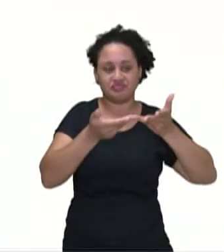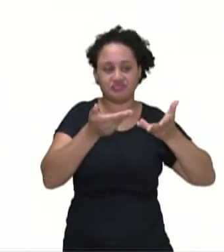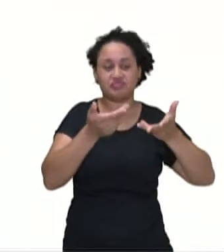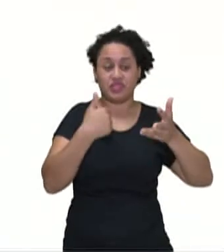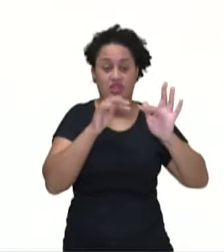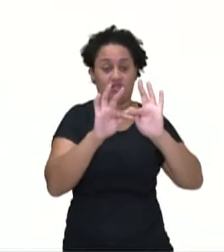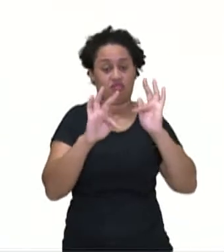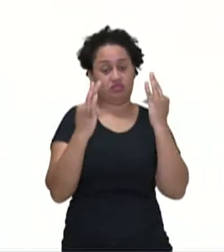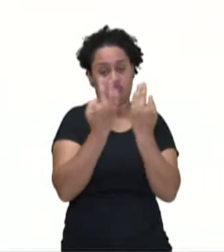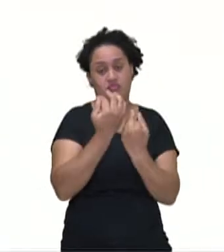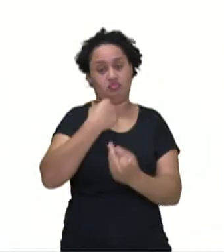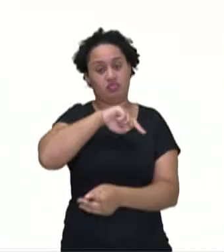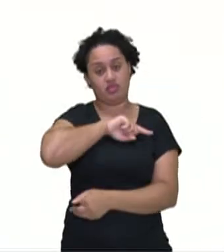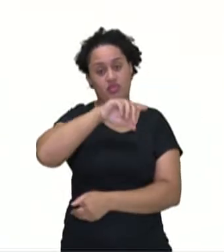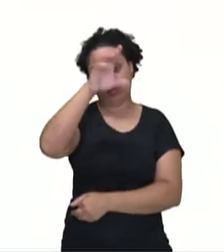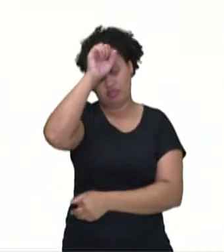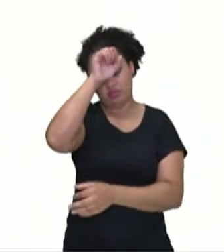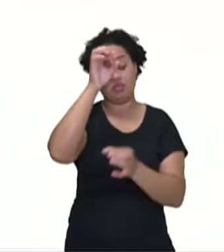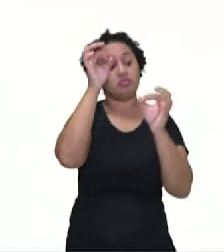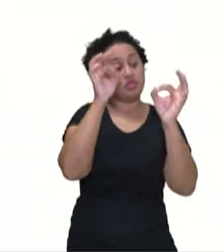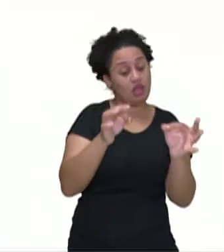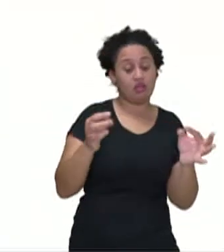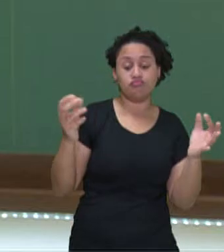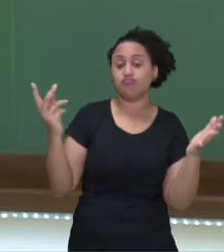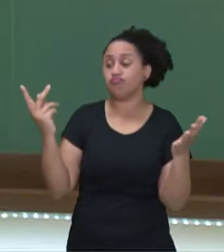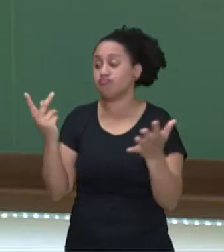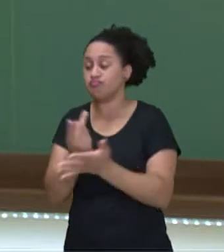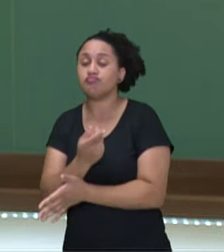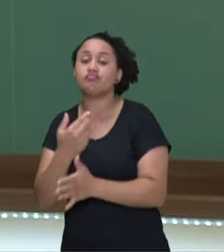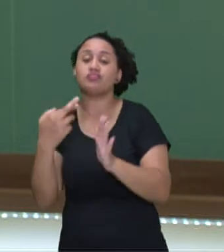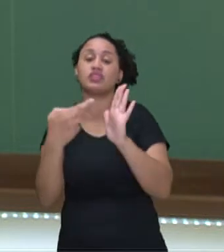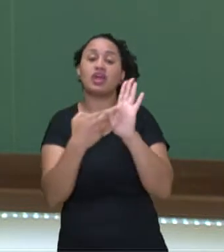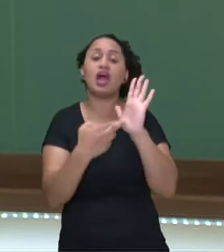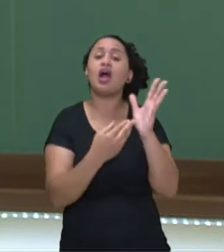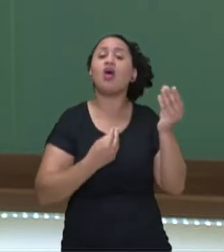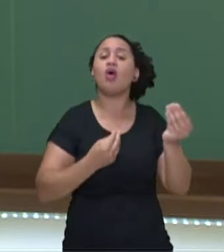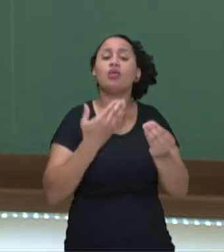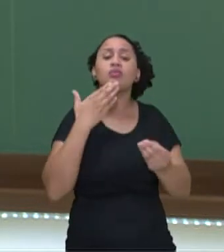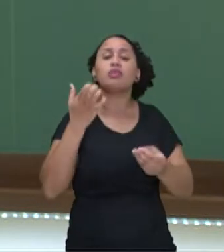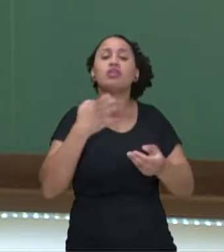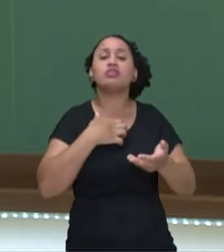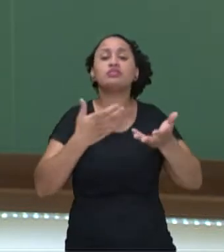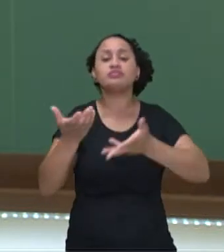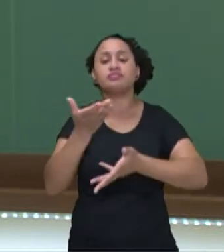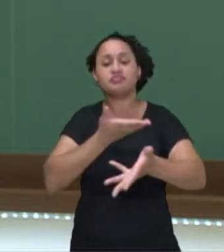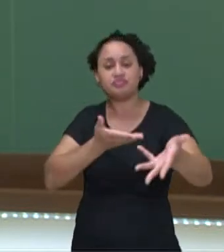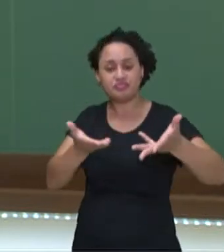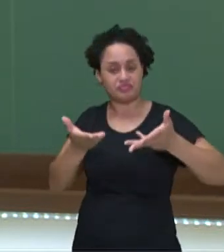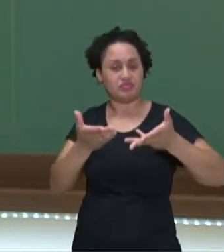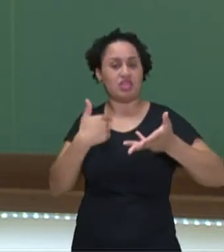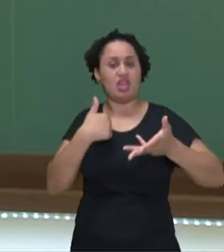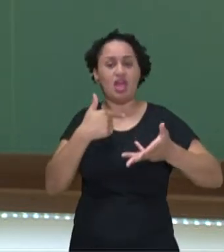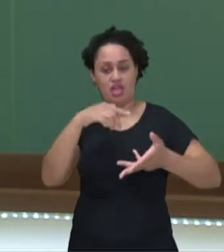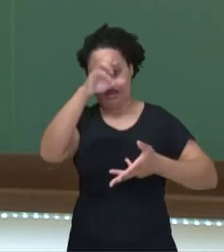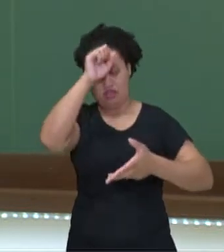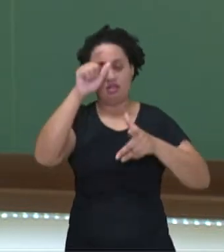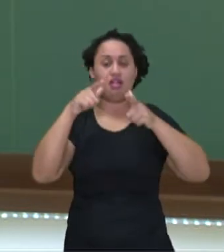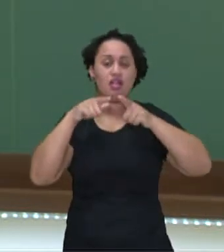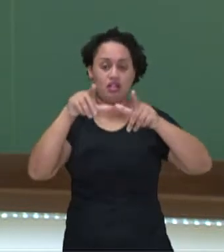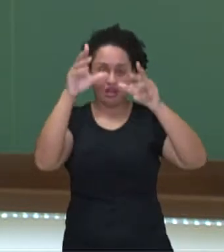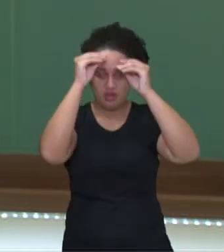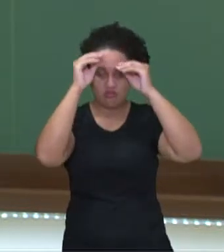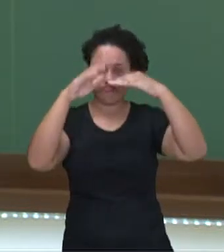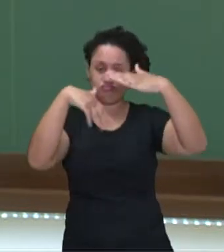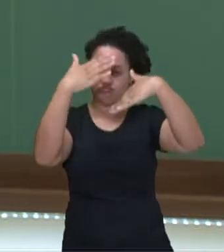nossa família, nós aprendemos o certo, o errado, regras de convivência, desenvolvemos a nossa linguagem. Vejam